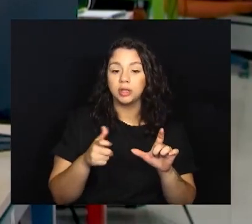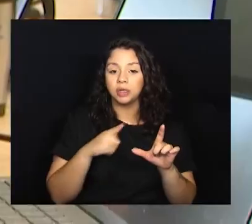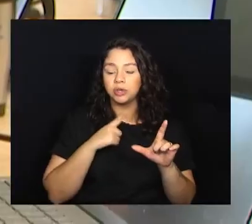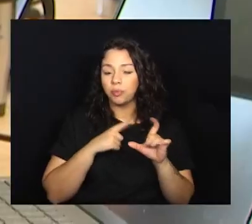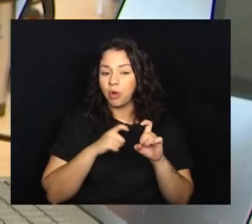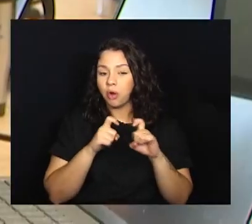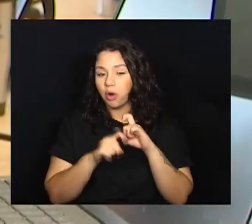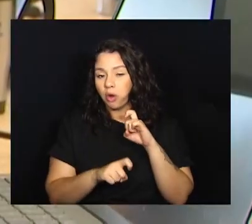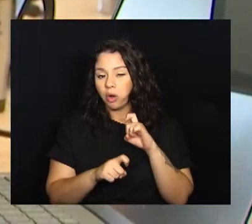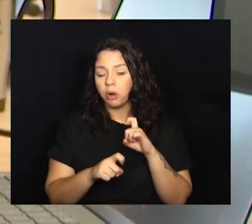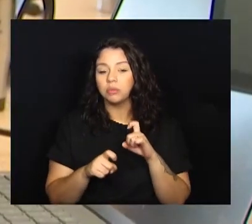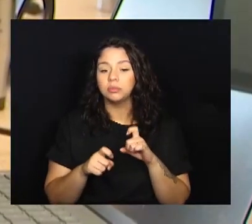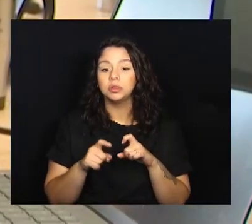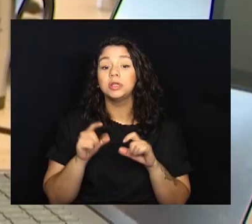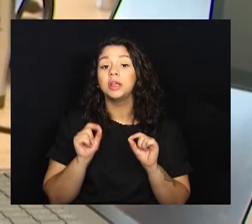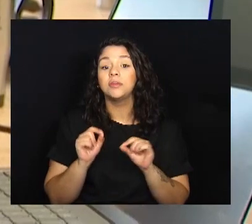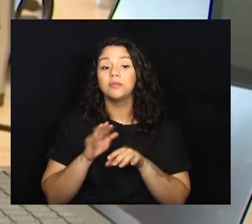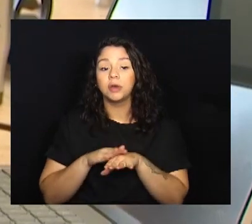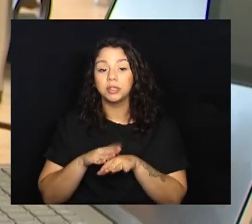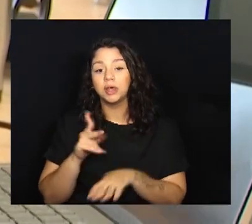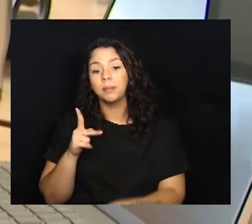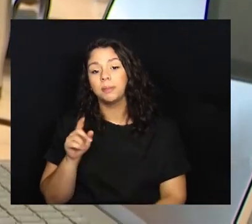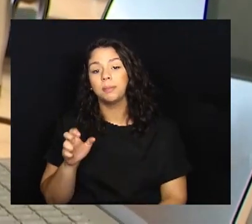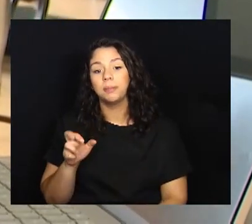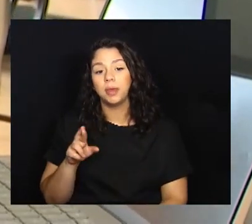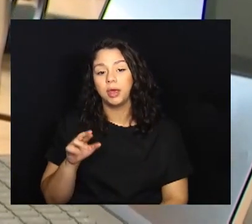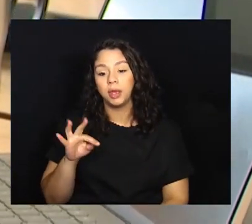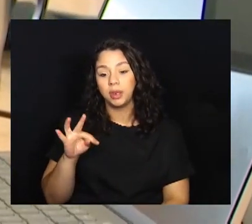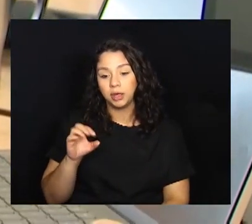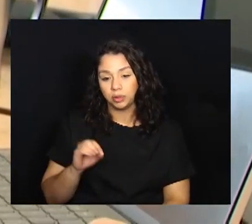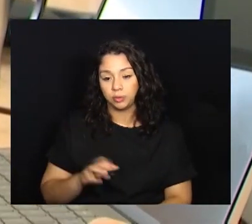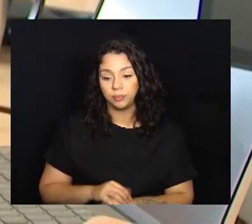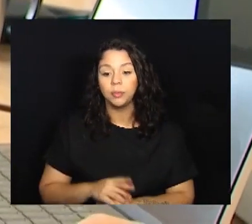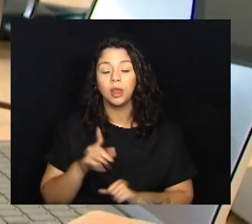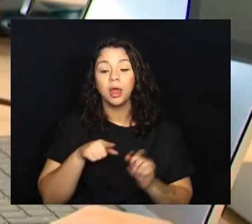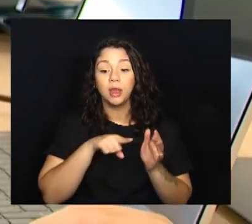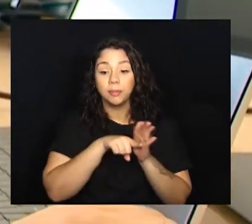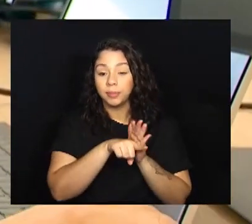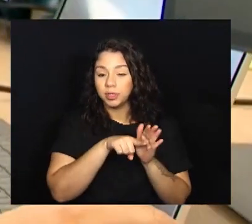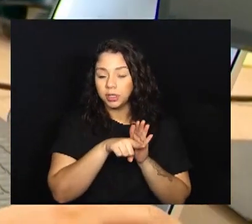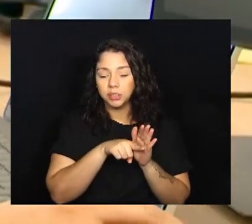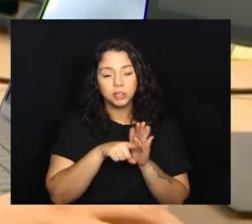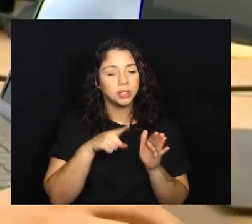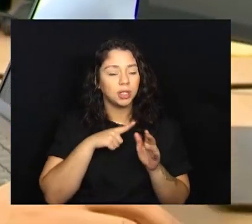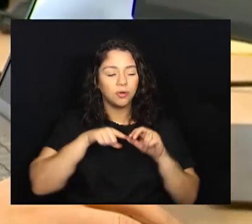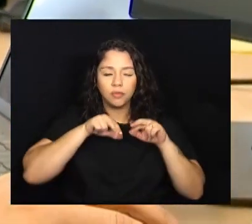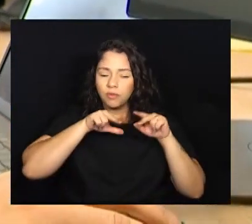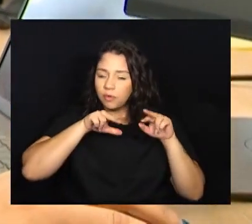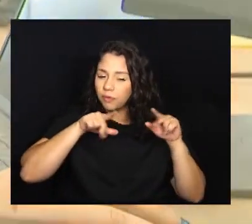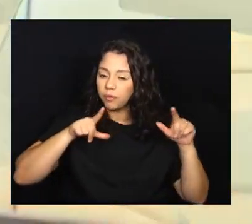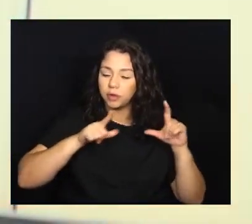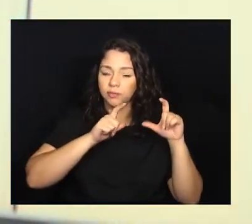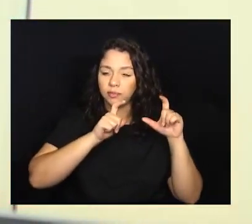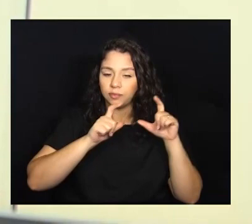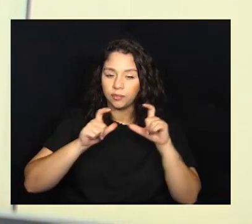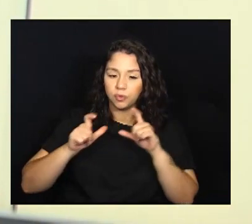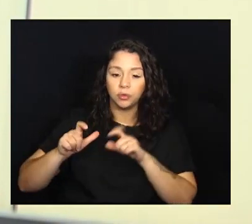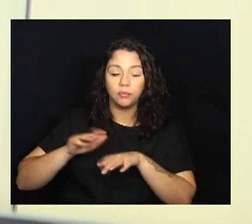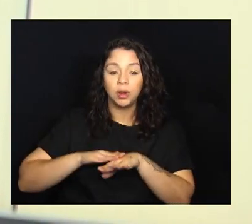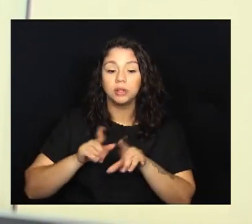são os peritos. A pesquisa desenvolvida consegue analisar milhares de fotos em pouco tempo e alertar